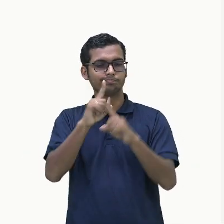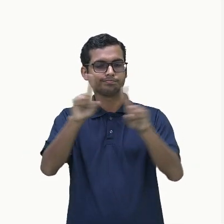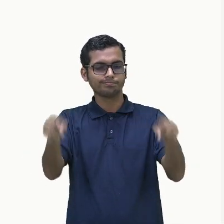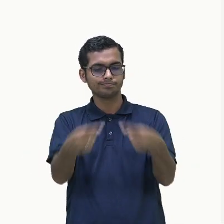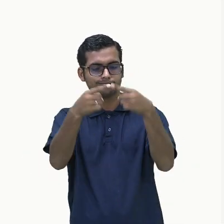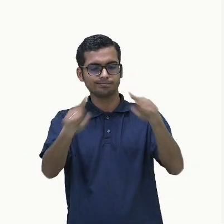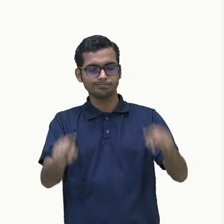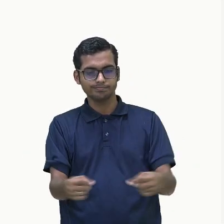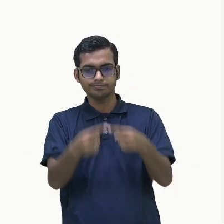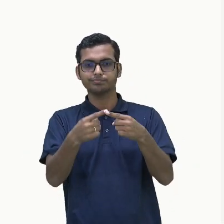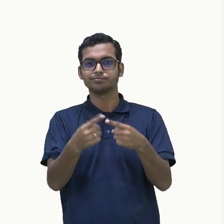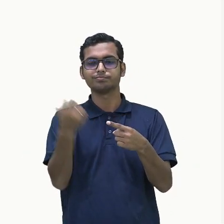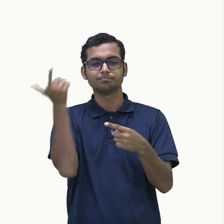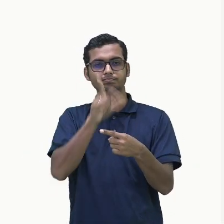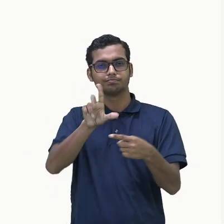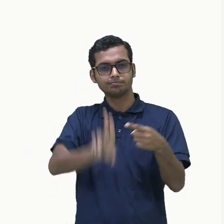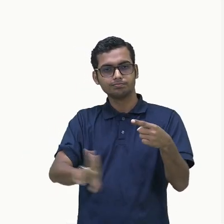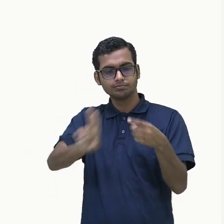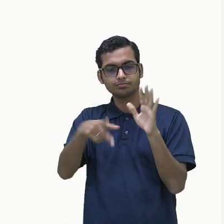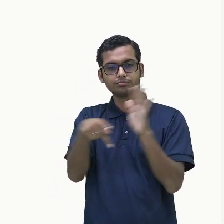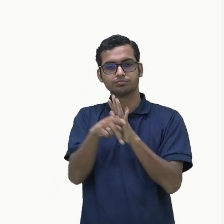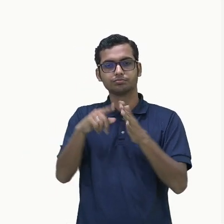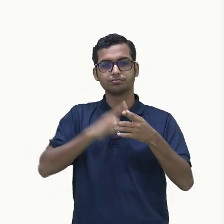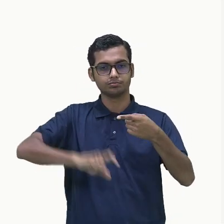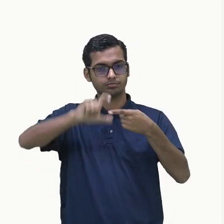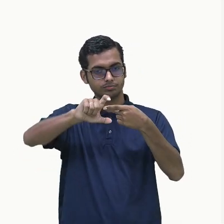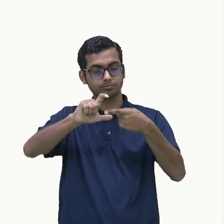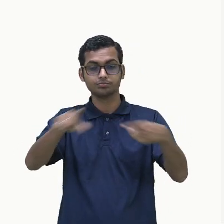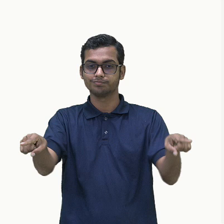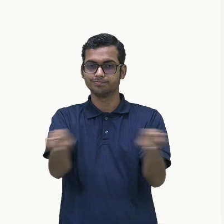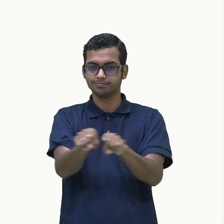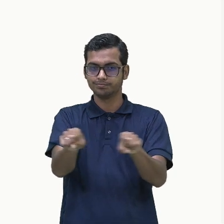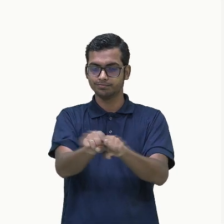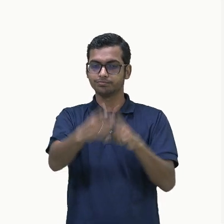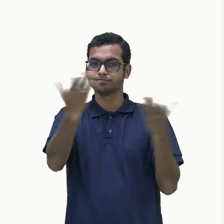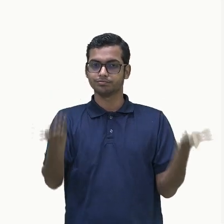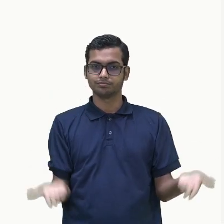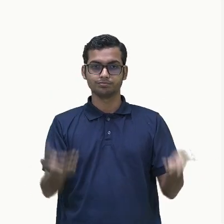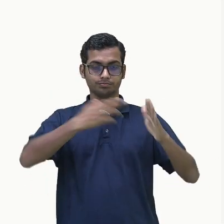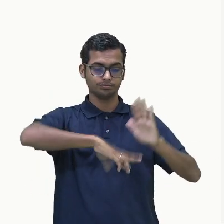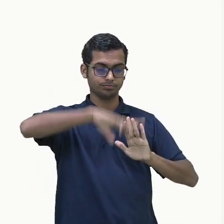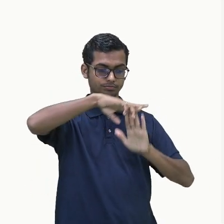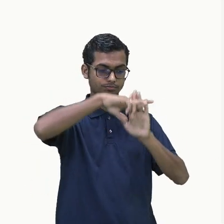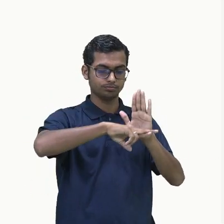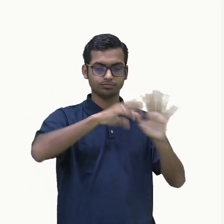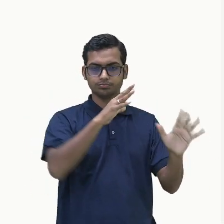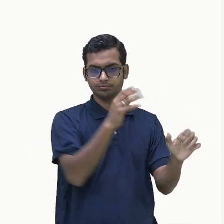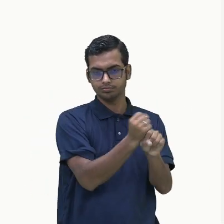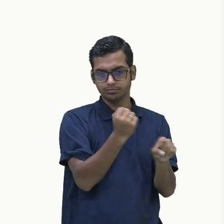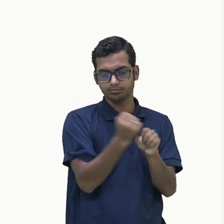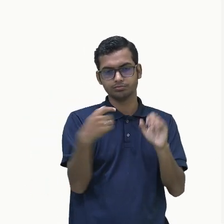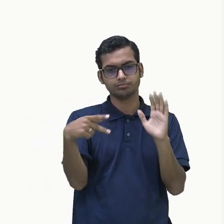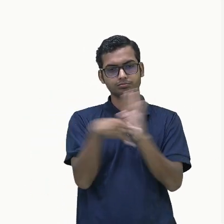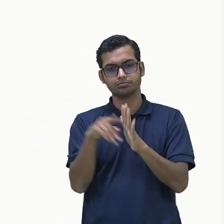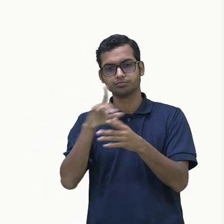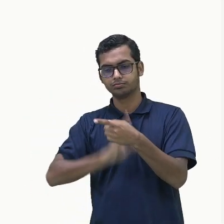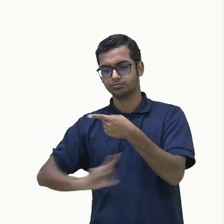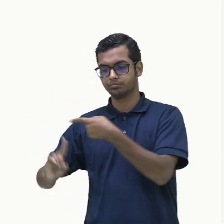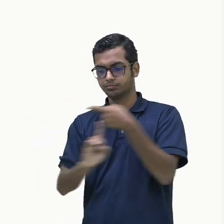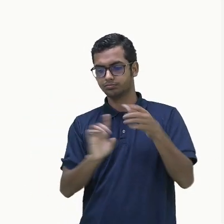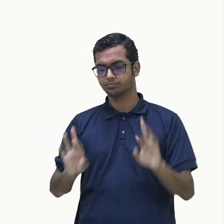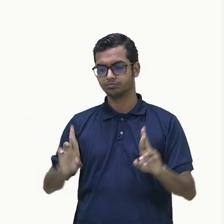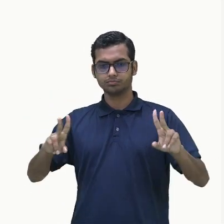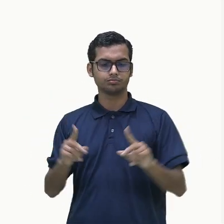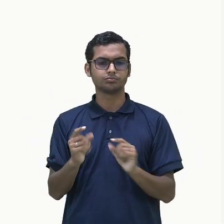numa fração também, tá bom? Então, ó, a regra de fazer soma com denominadores